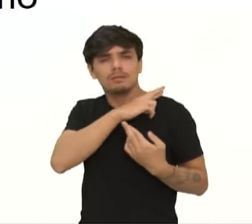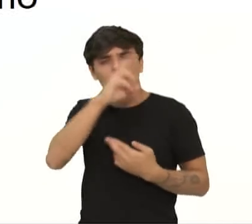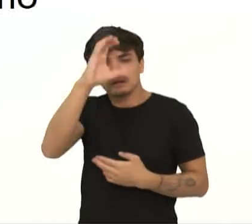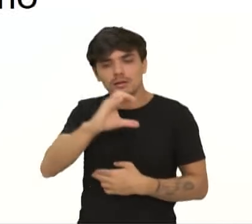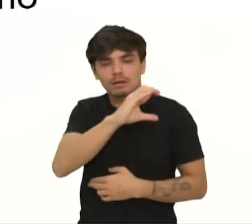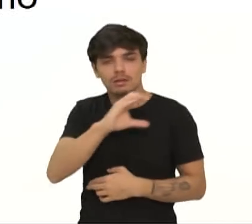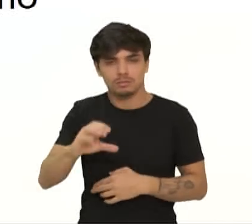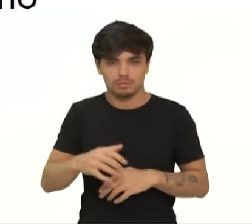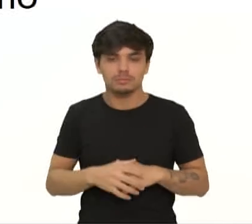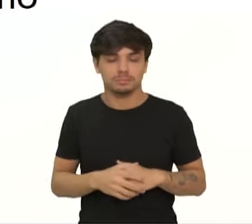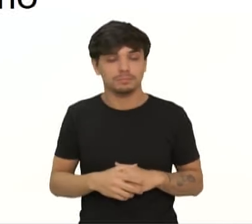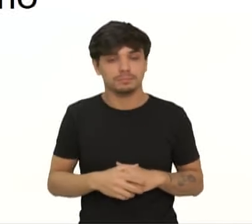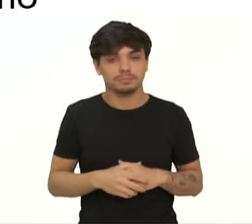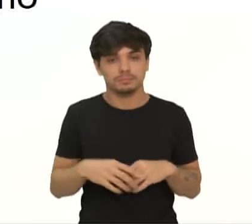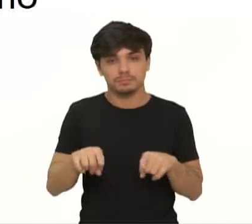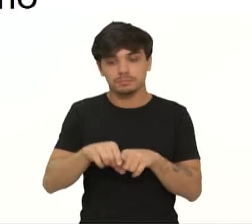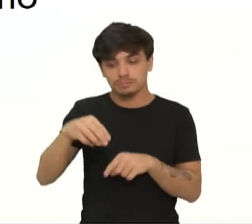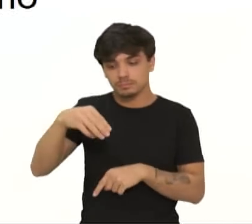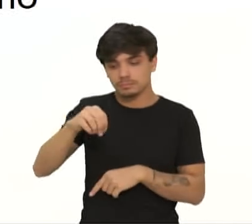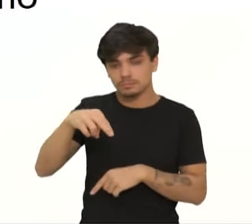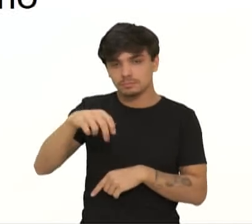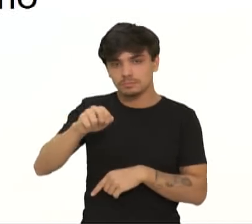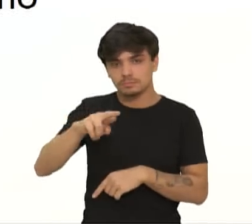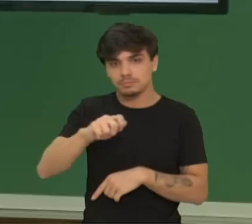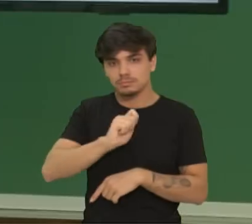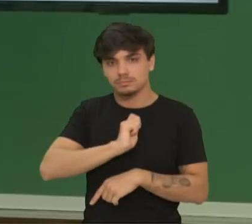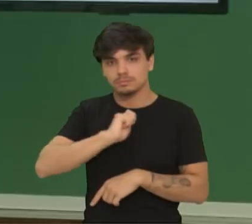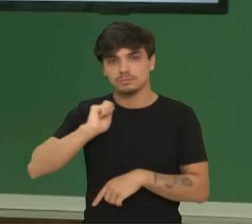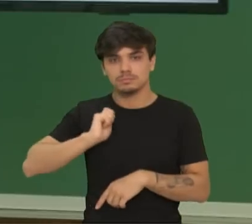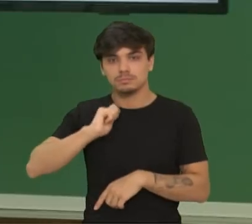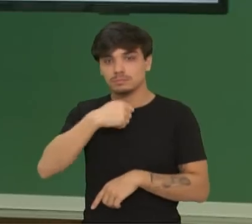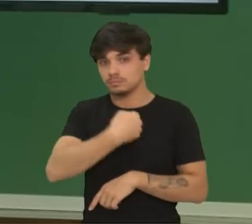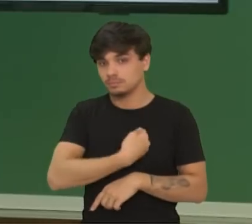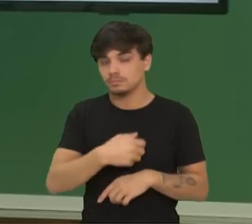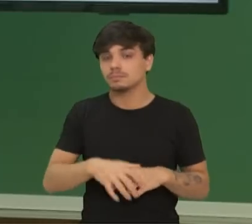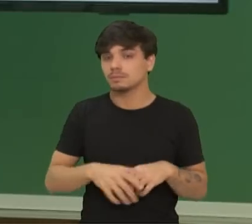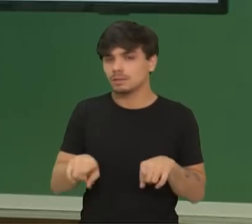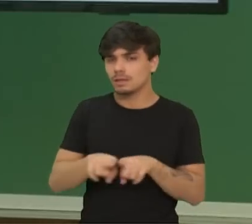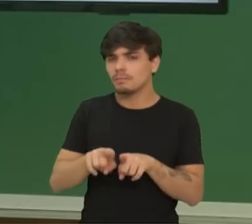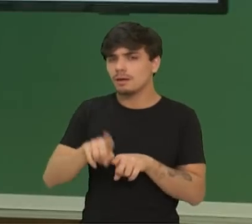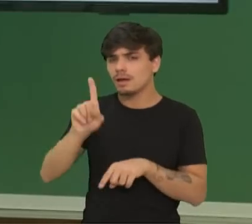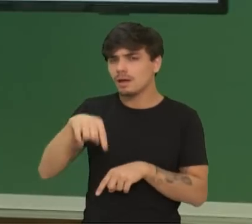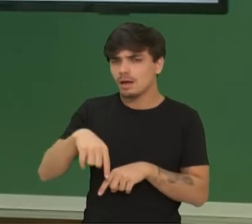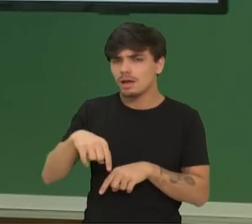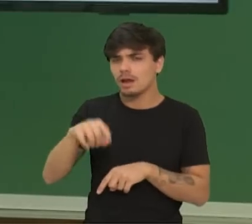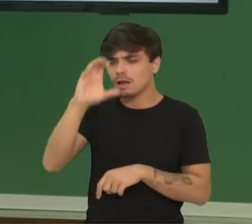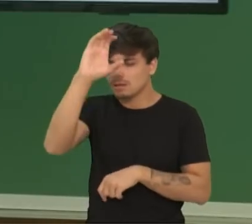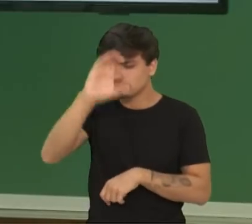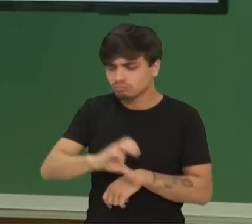Germânico e da monarquia espanhola, que era mega católica, tá?